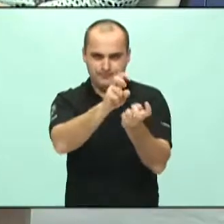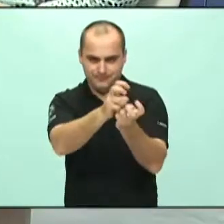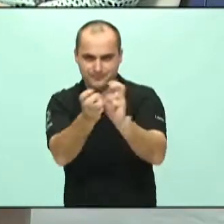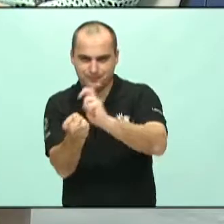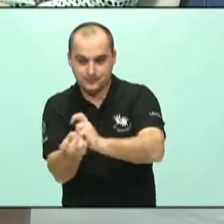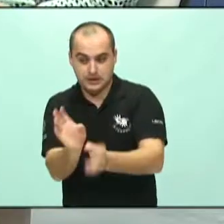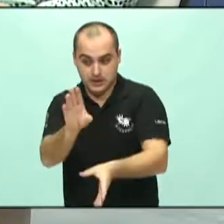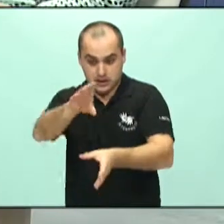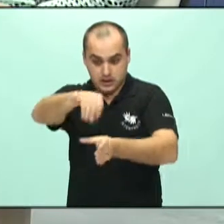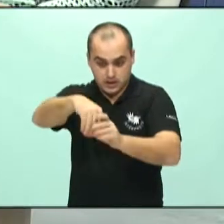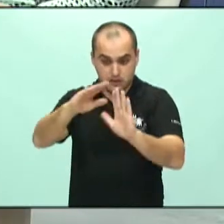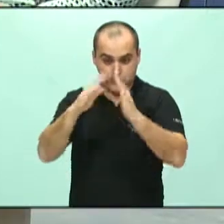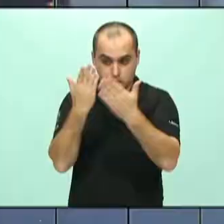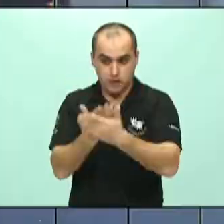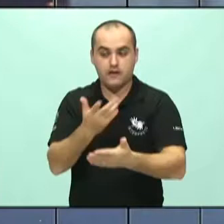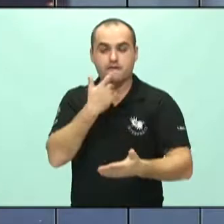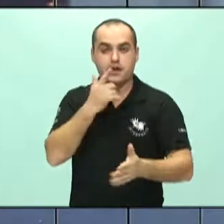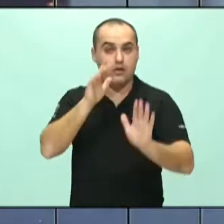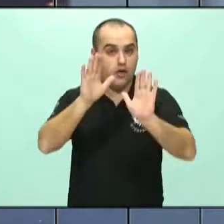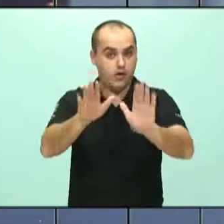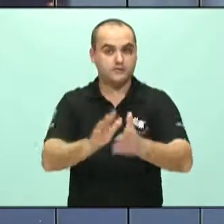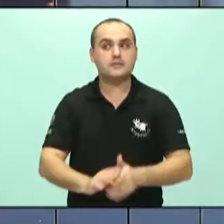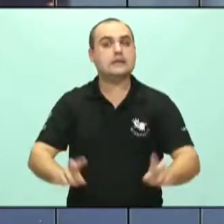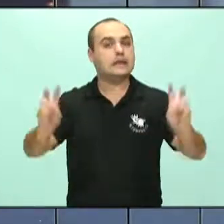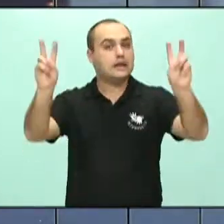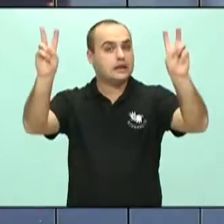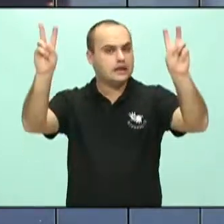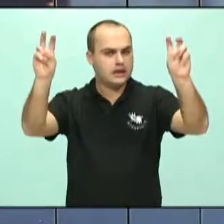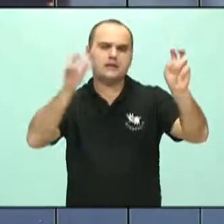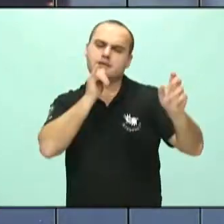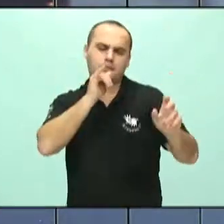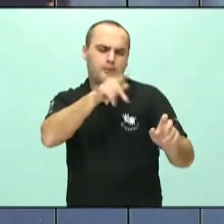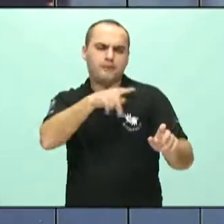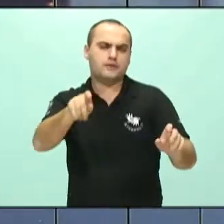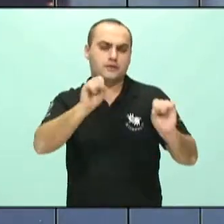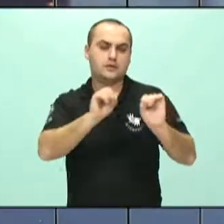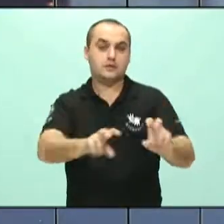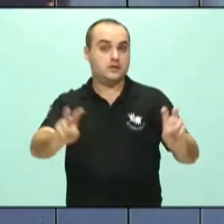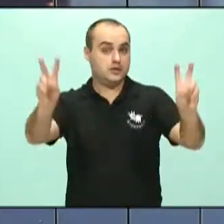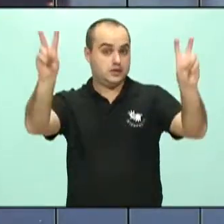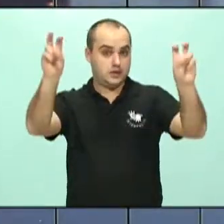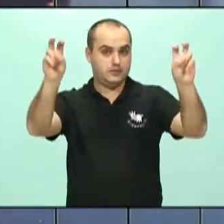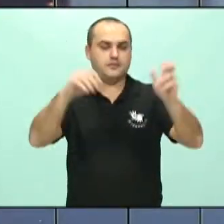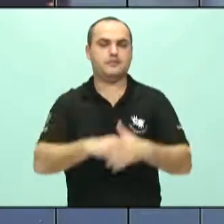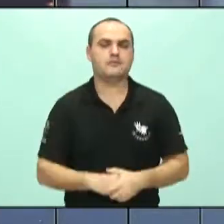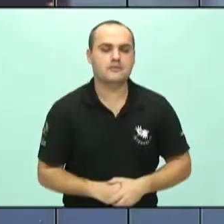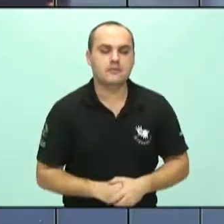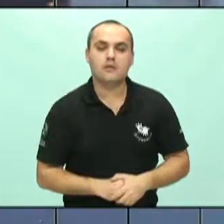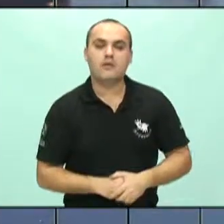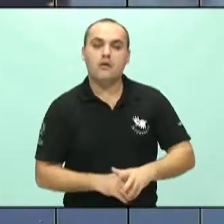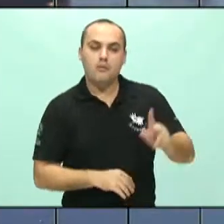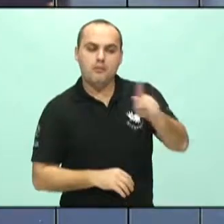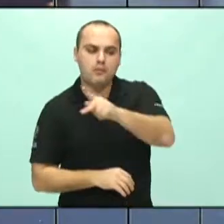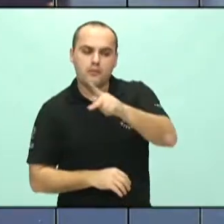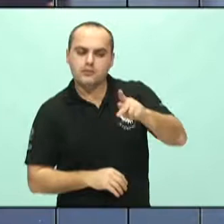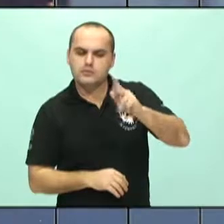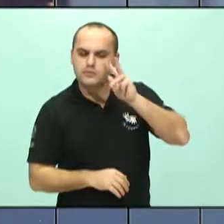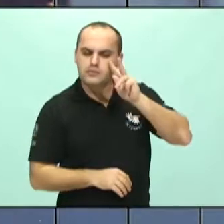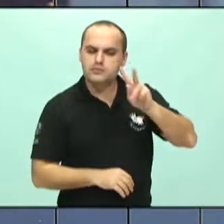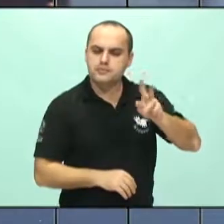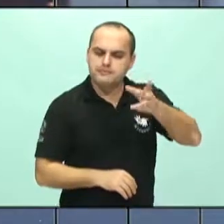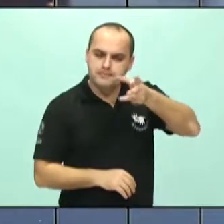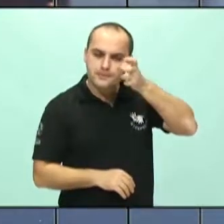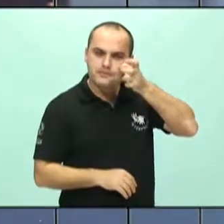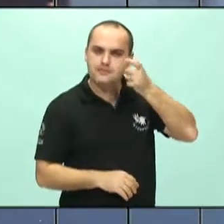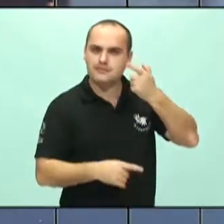nessa escola. Olha, nós temos o tema X para poder fazer. O professor traz isso aí para dentro dos alunos, porque os alunos